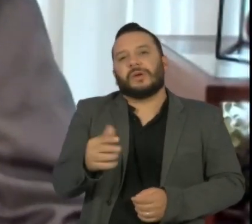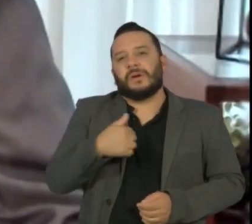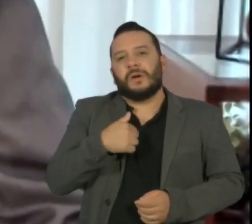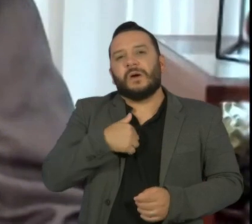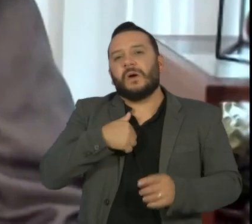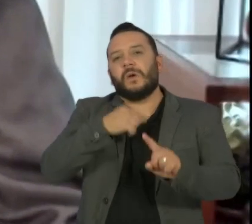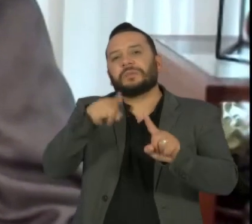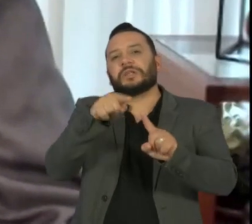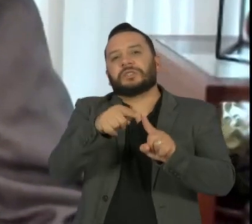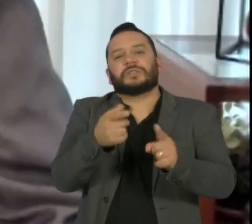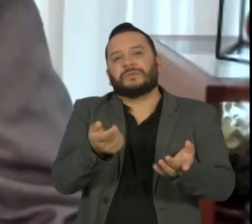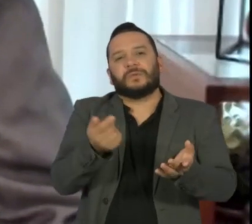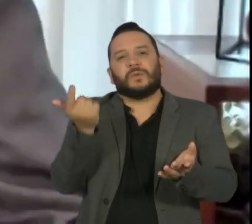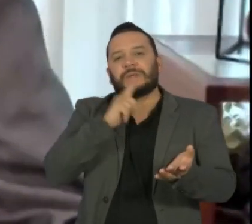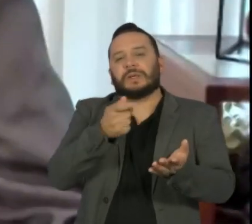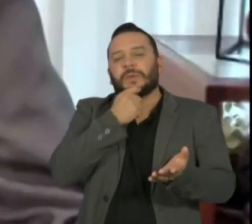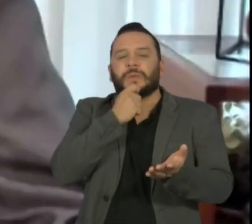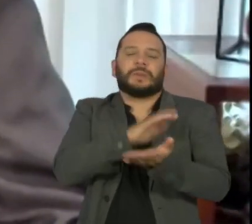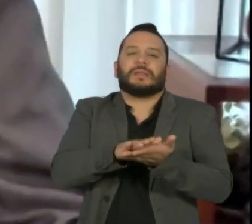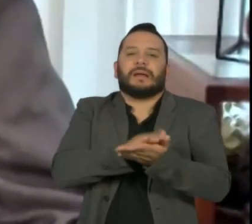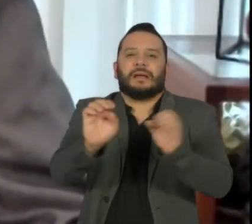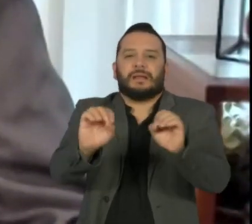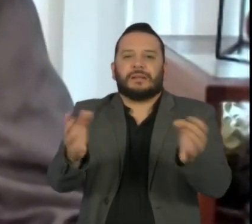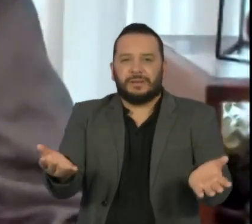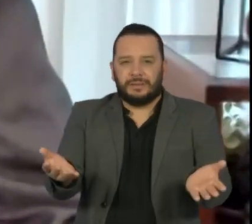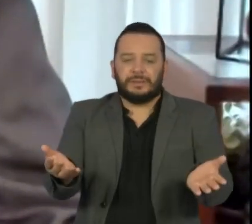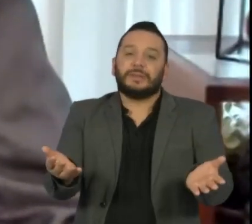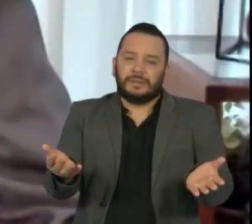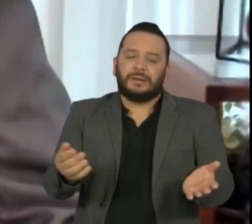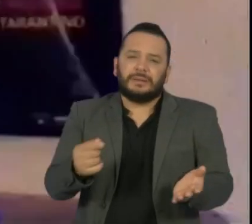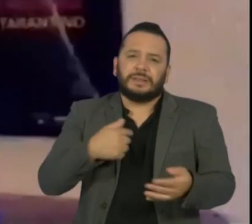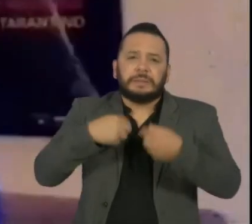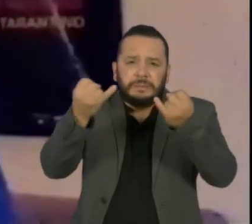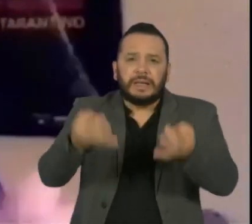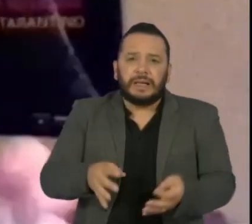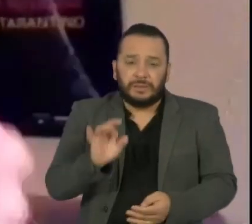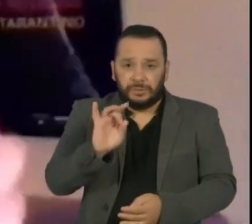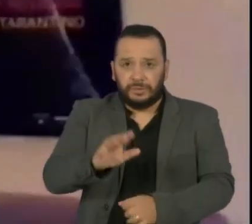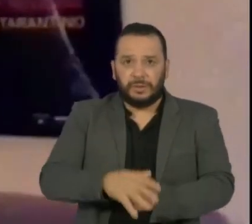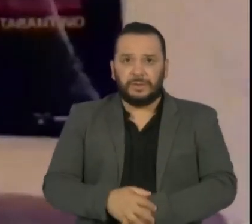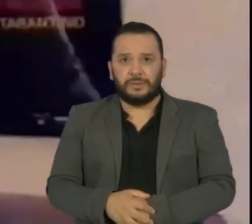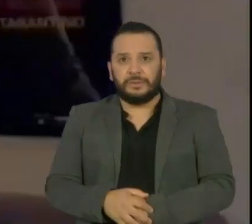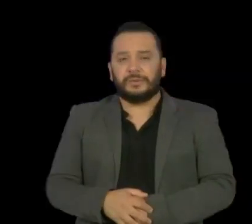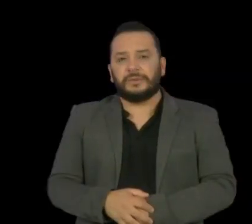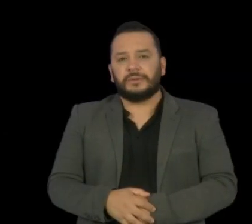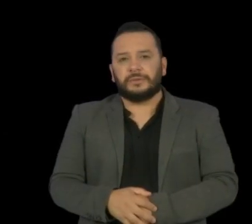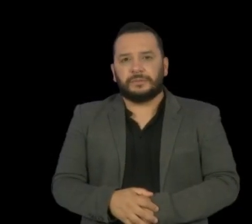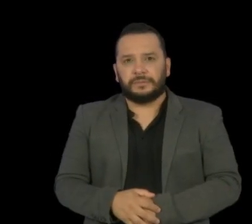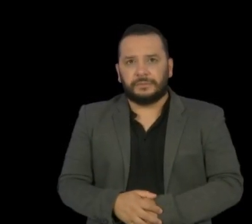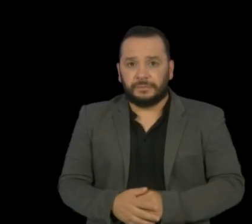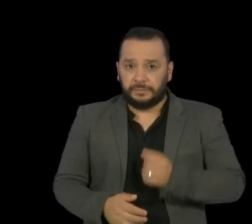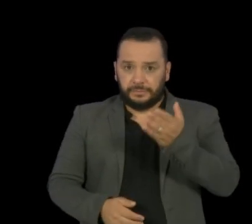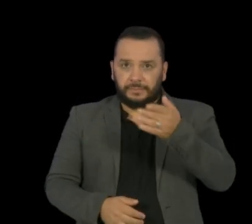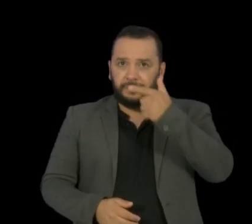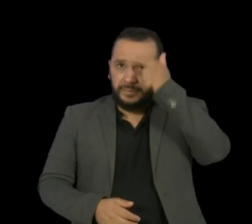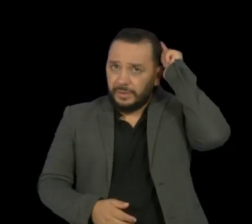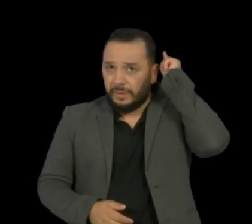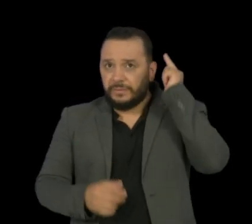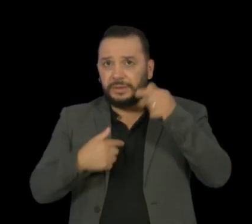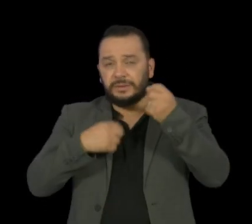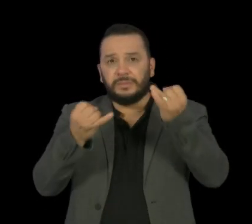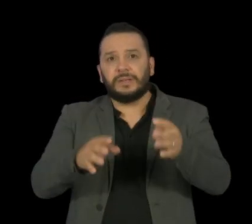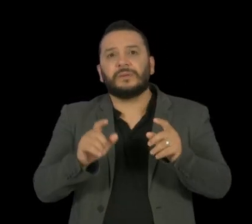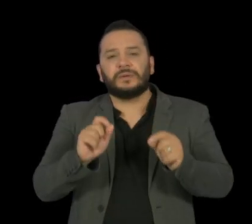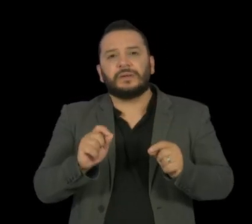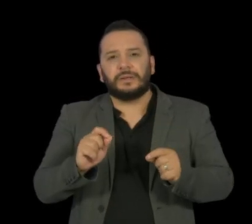só como explicação, mas não chega a ser uma justificativa. Carnal, você cita os existencialistas,